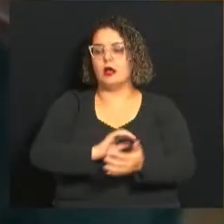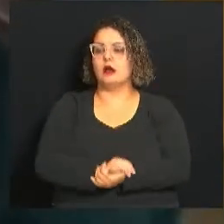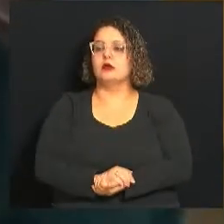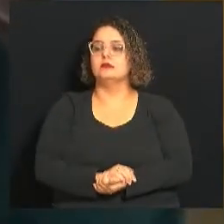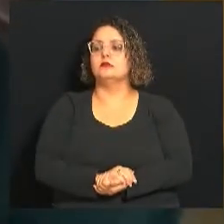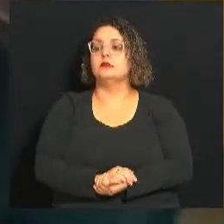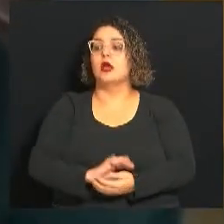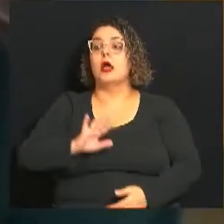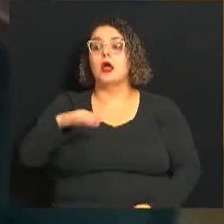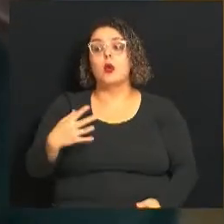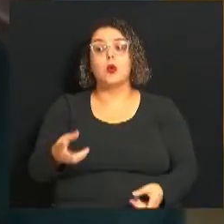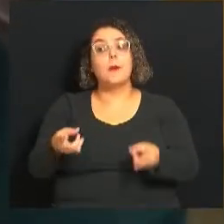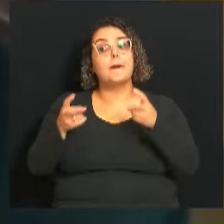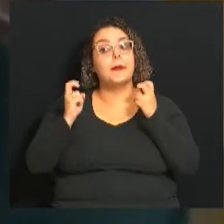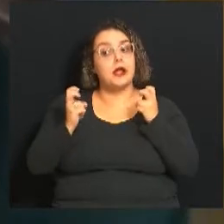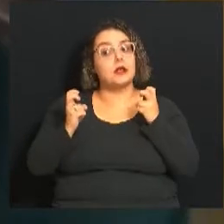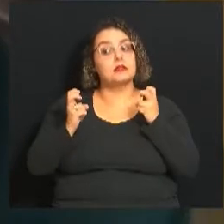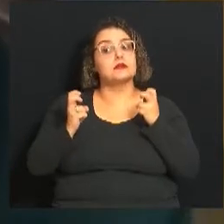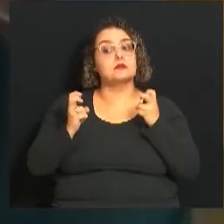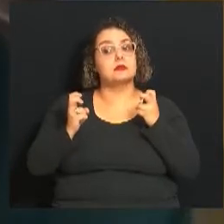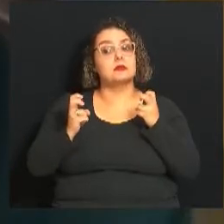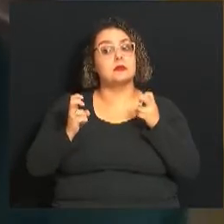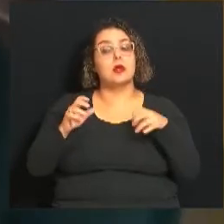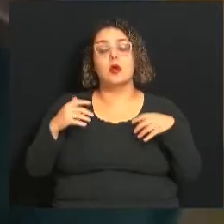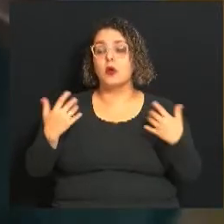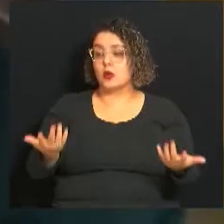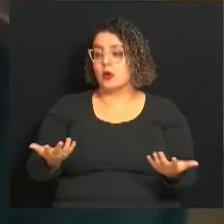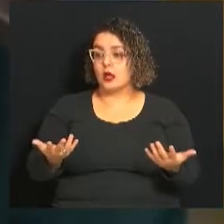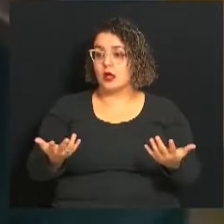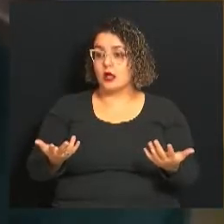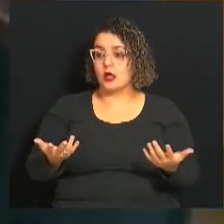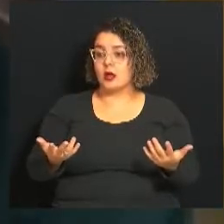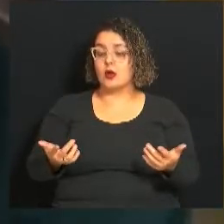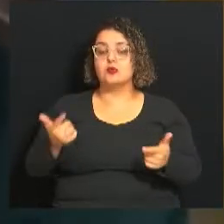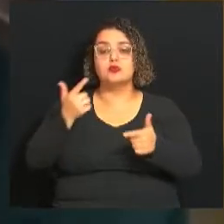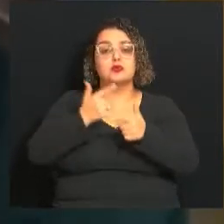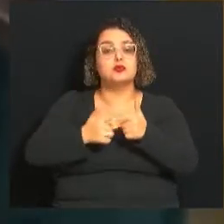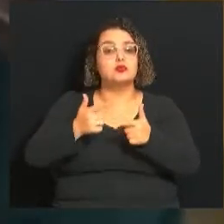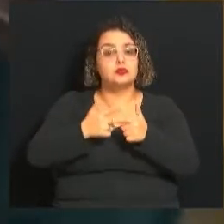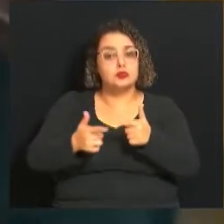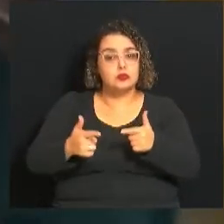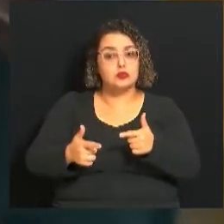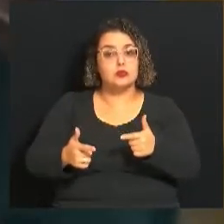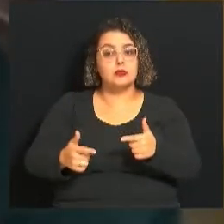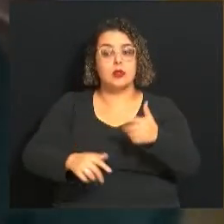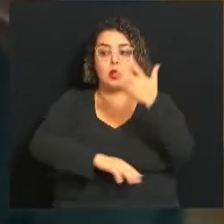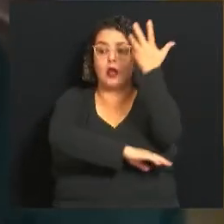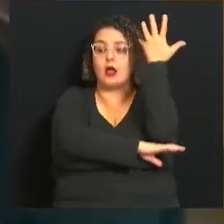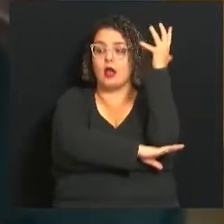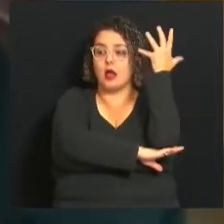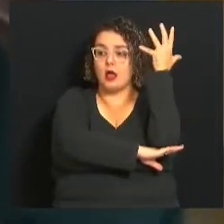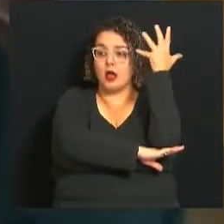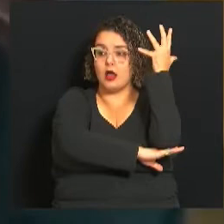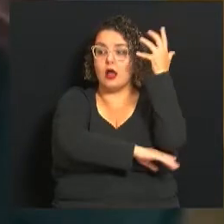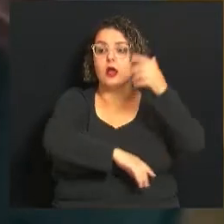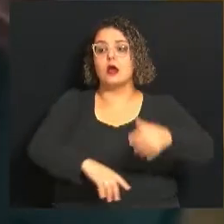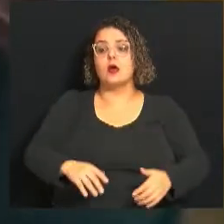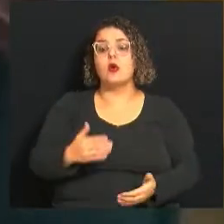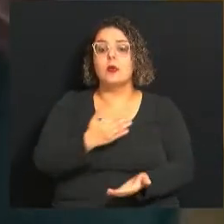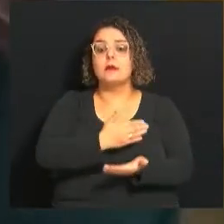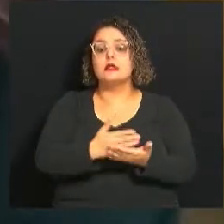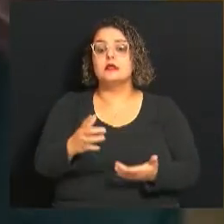se percebeu, então, os problemas que essas árvores começavam a causar